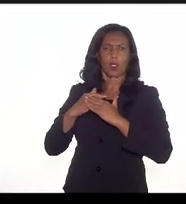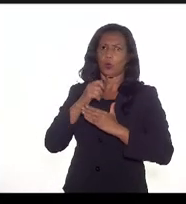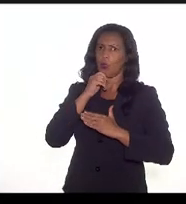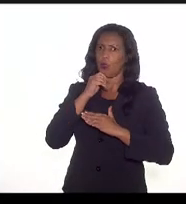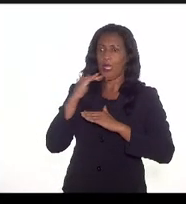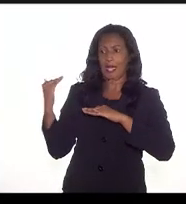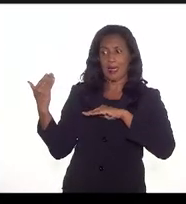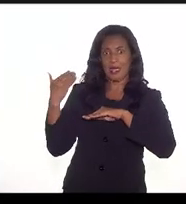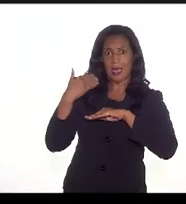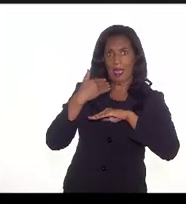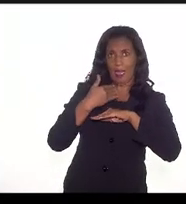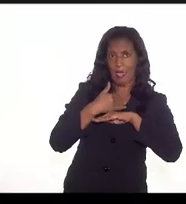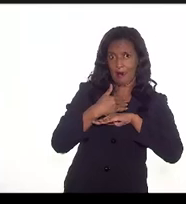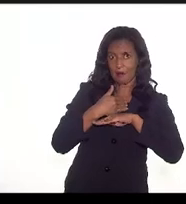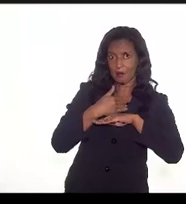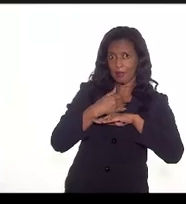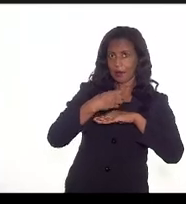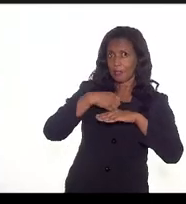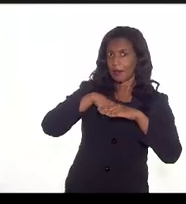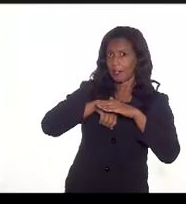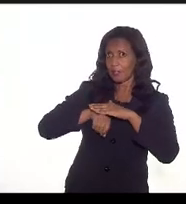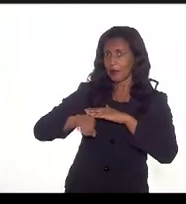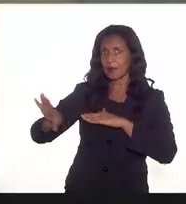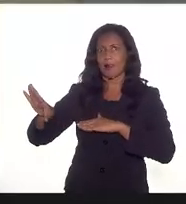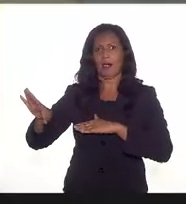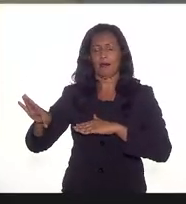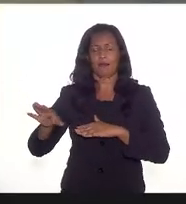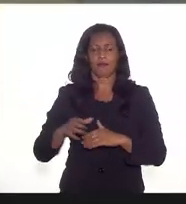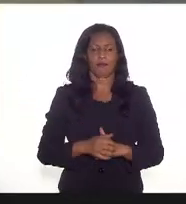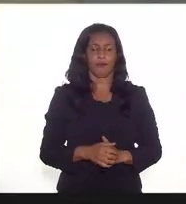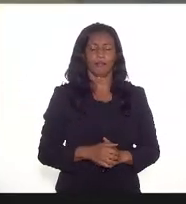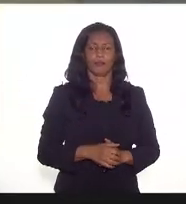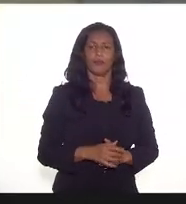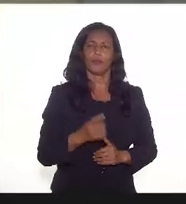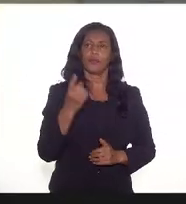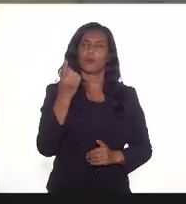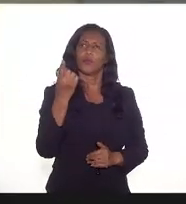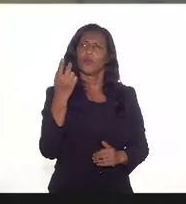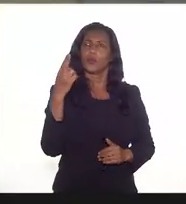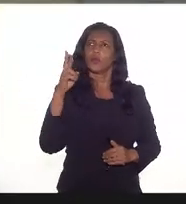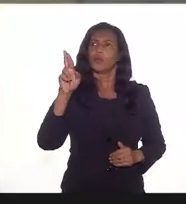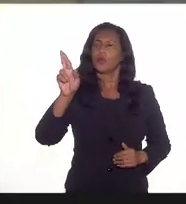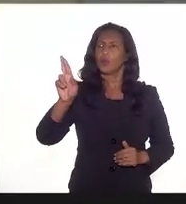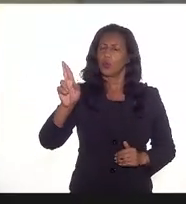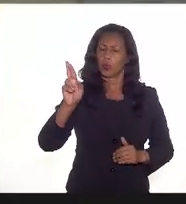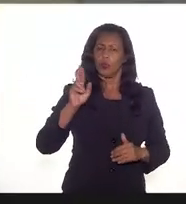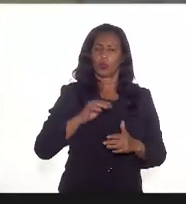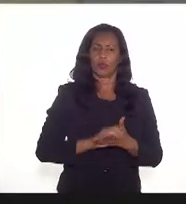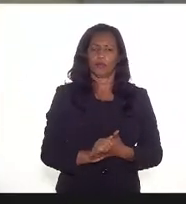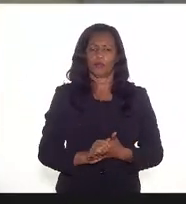sai. Doutor Gustavo, é possível o senhor